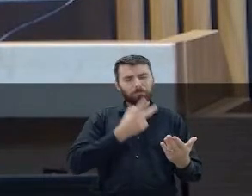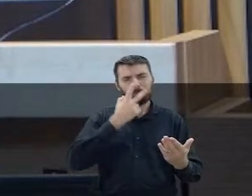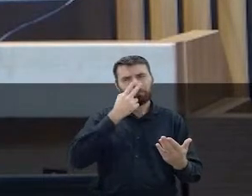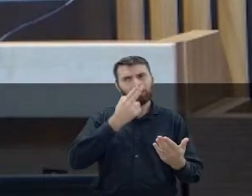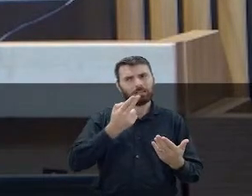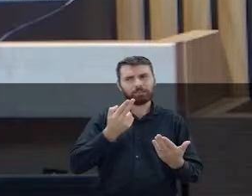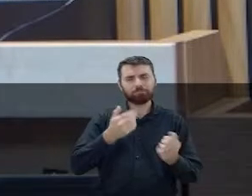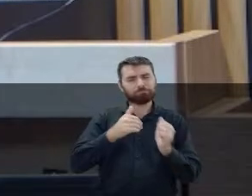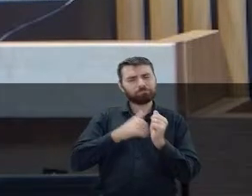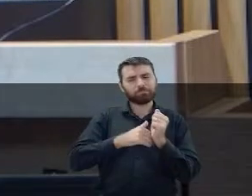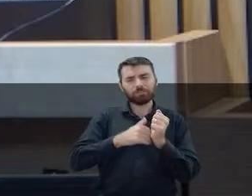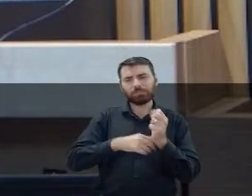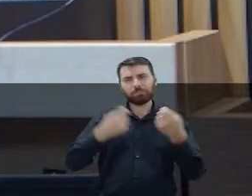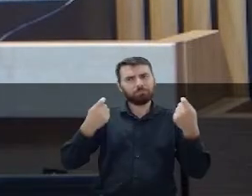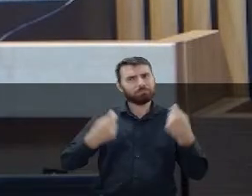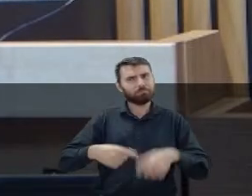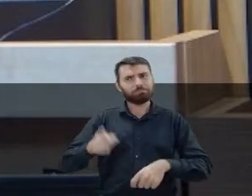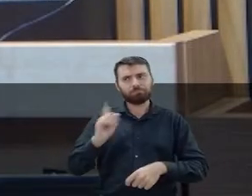segredo.